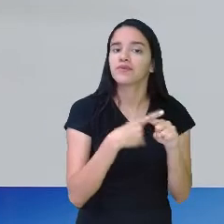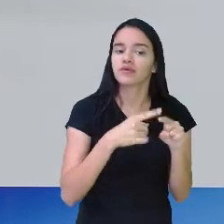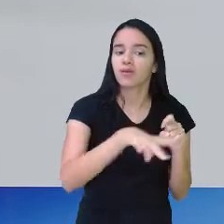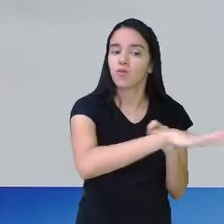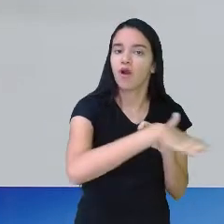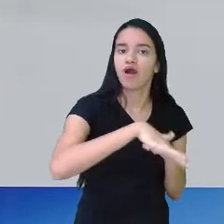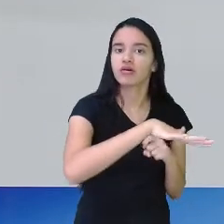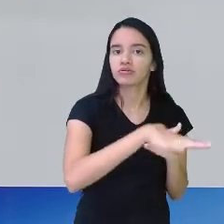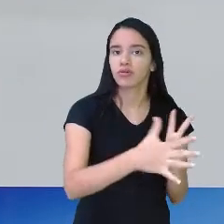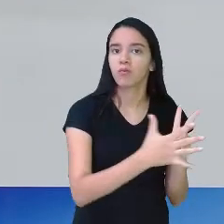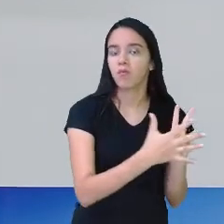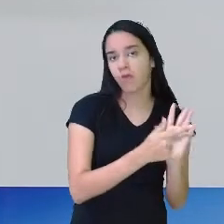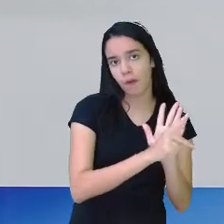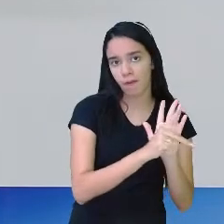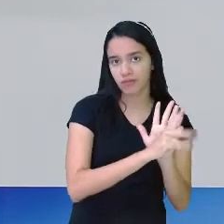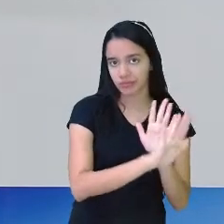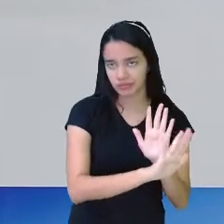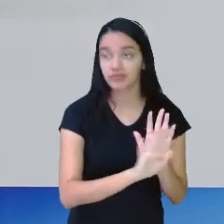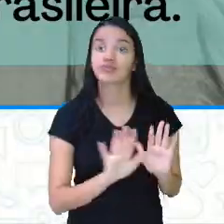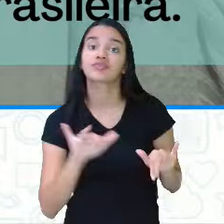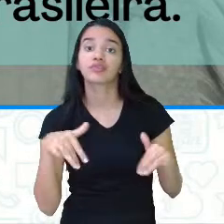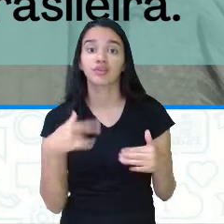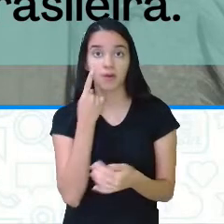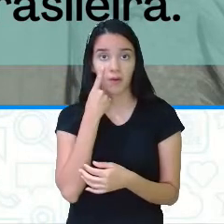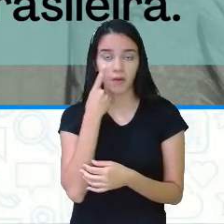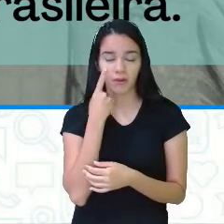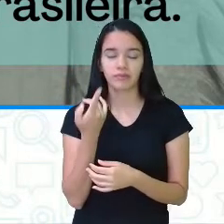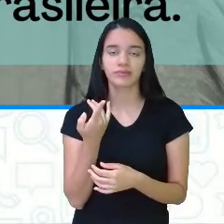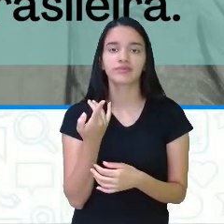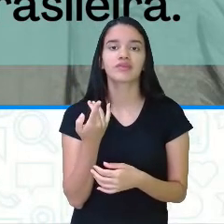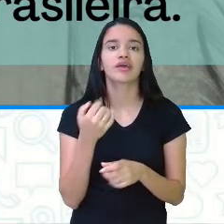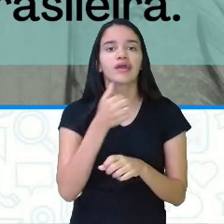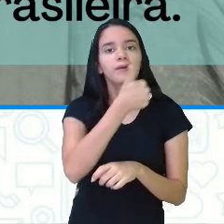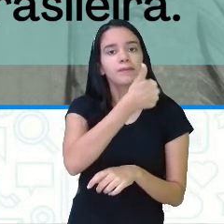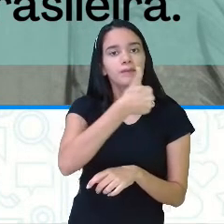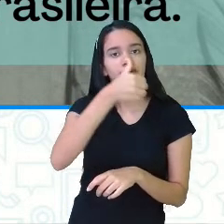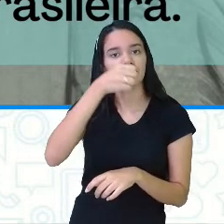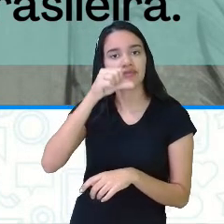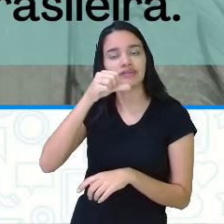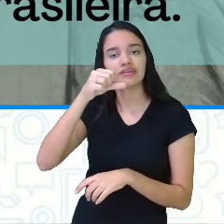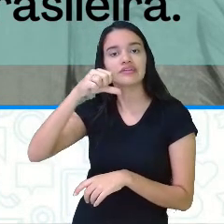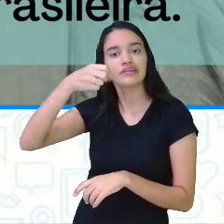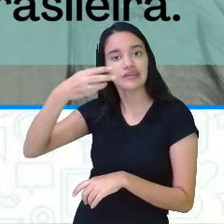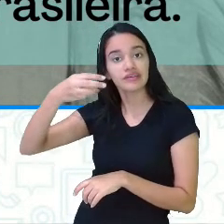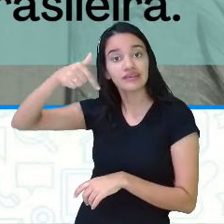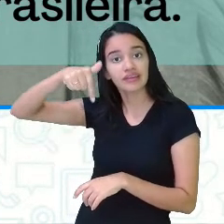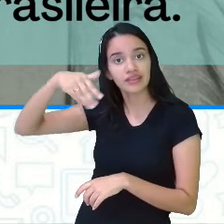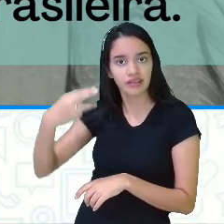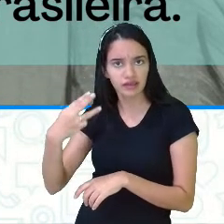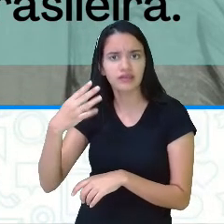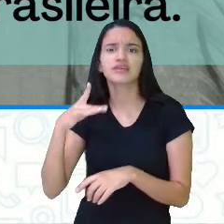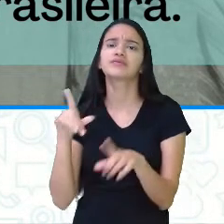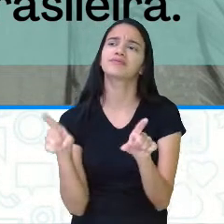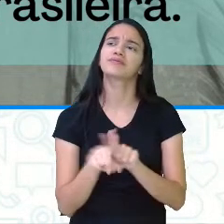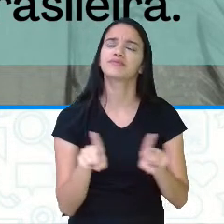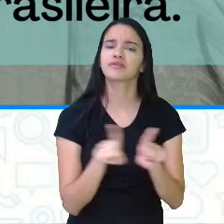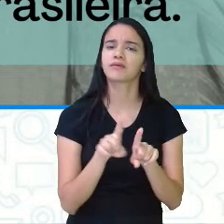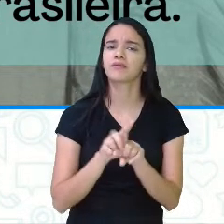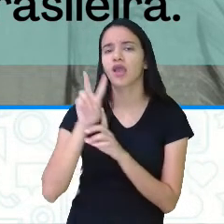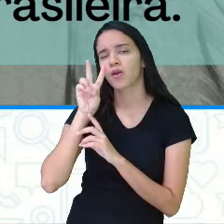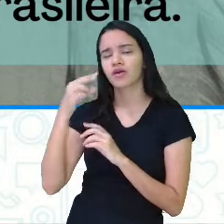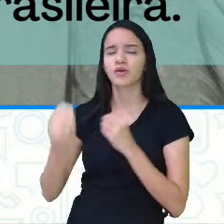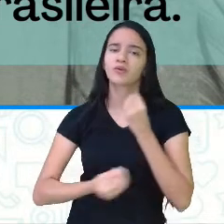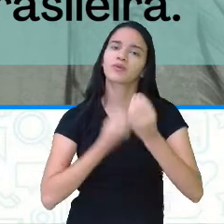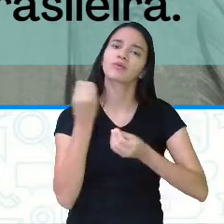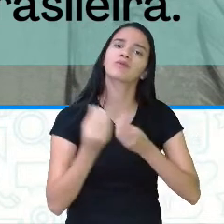indígena, tá? E olha só, em 1973 também foi conhecida como